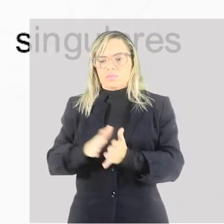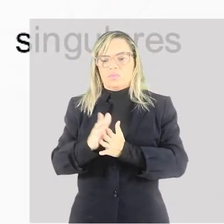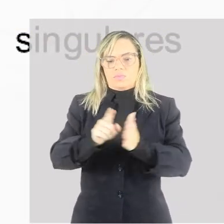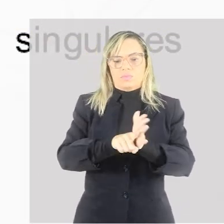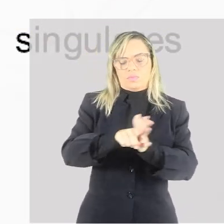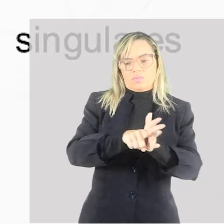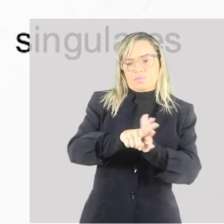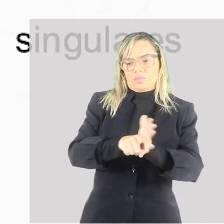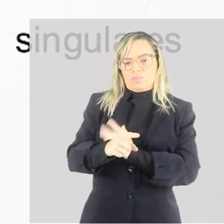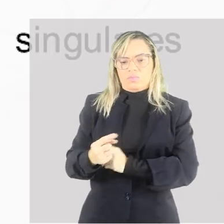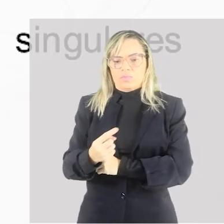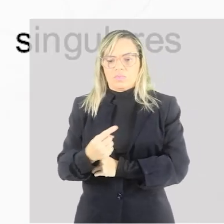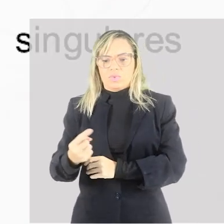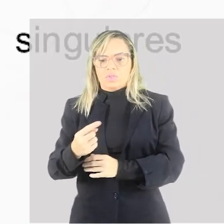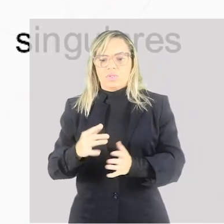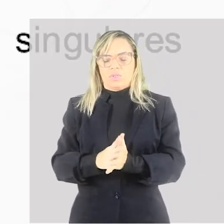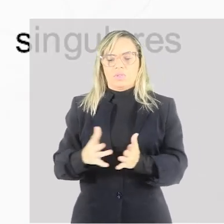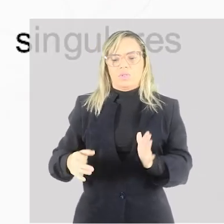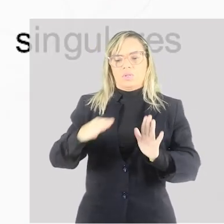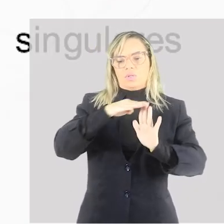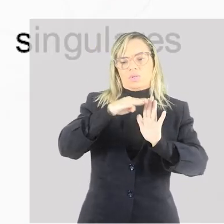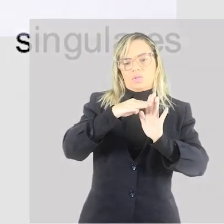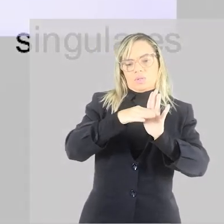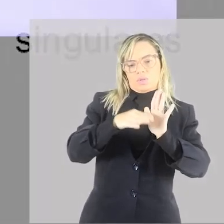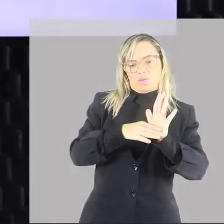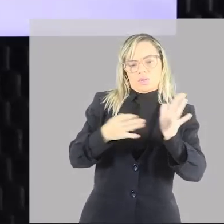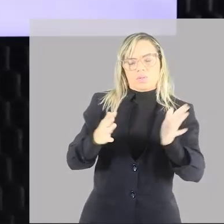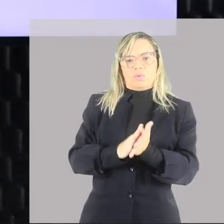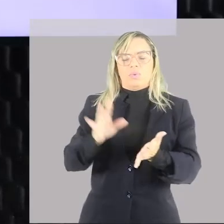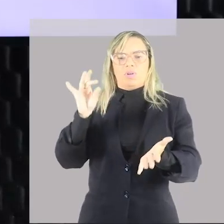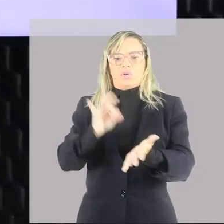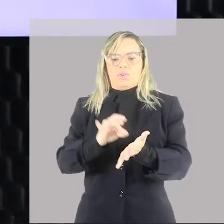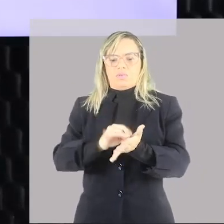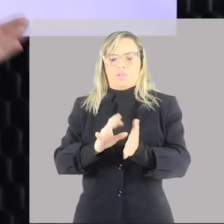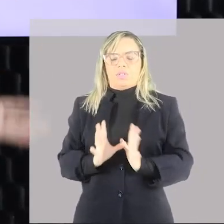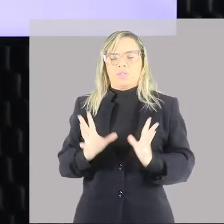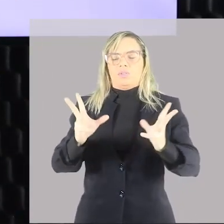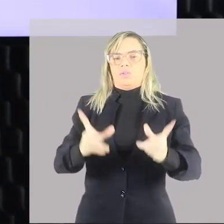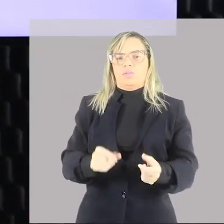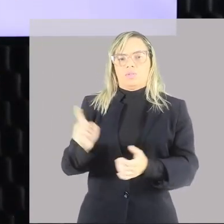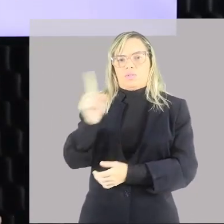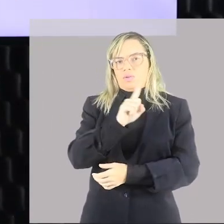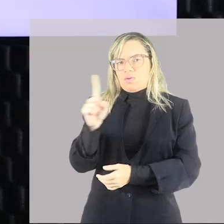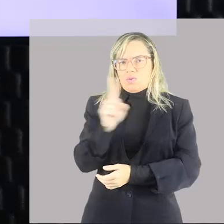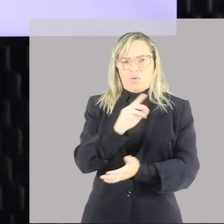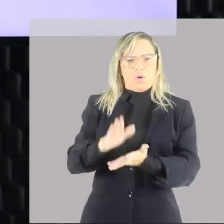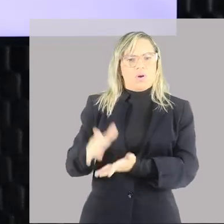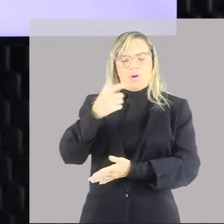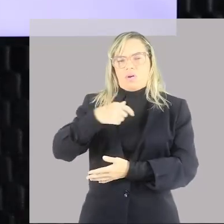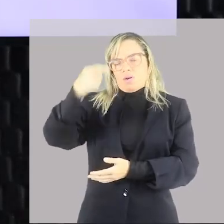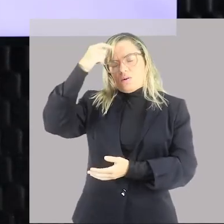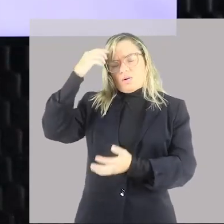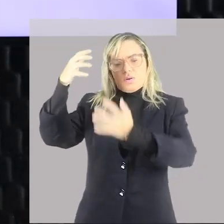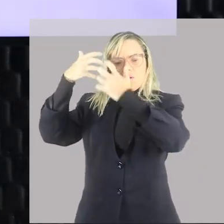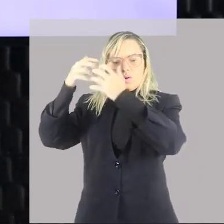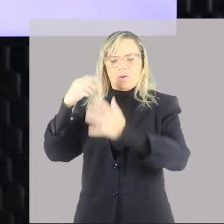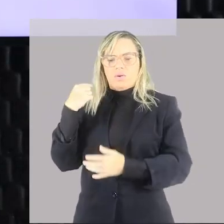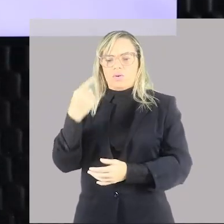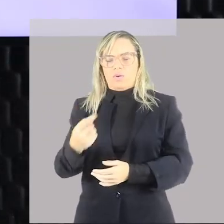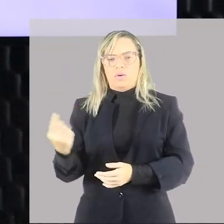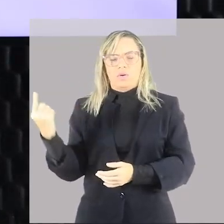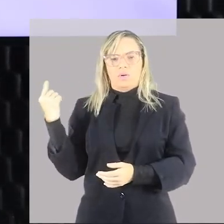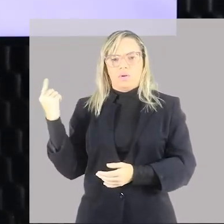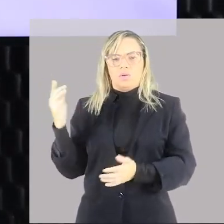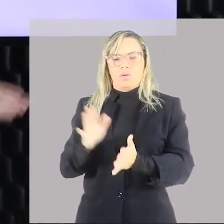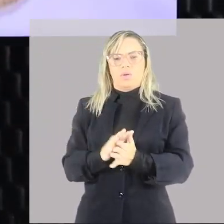enumerados inferimos uma verdade universal. Bom, isso aqui também não é necessariamente o conceito de reflexão, certo? Nós estamos aqui dentro